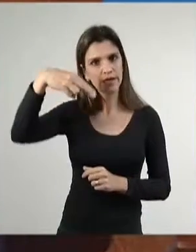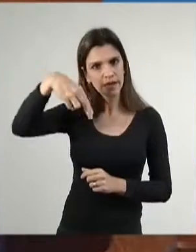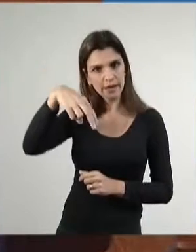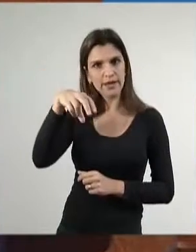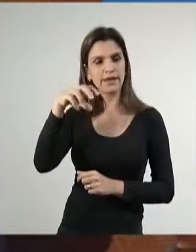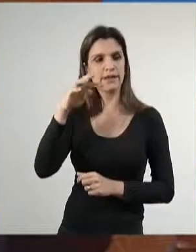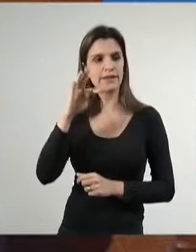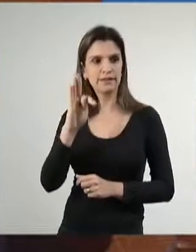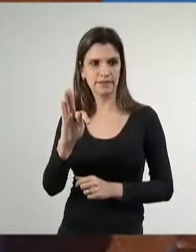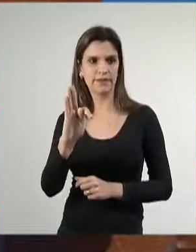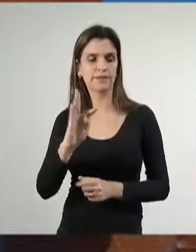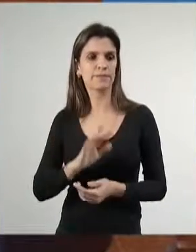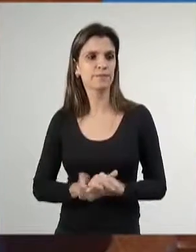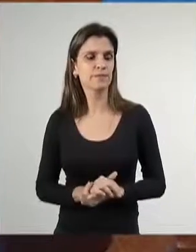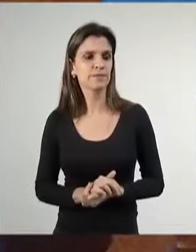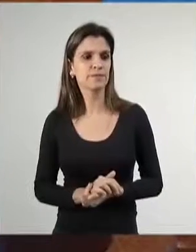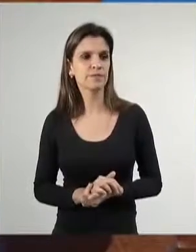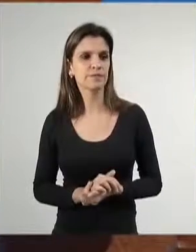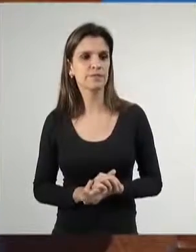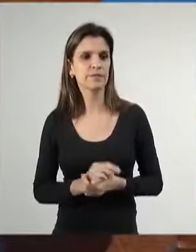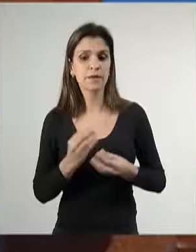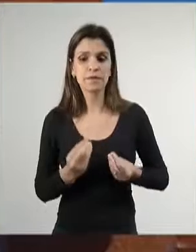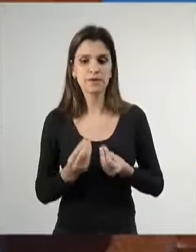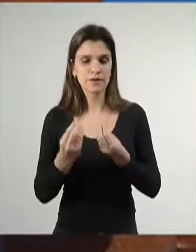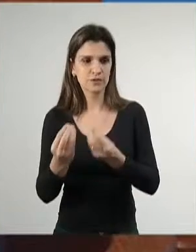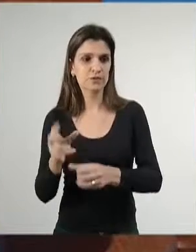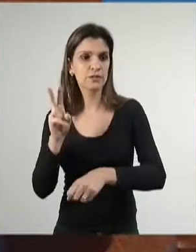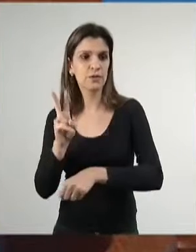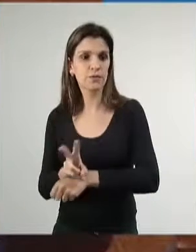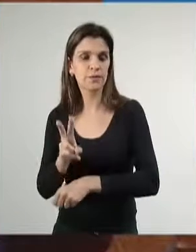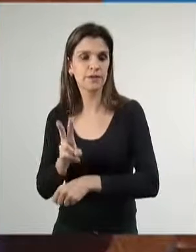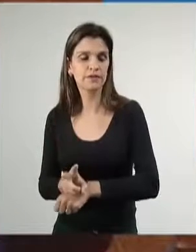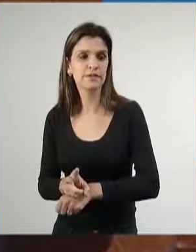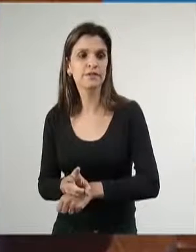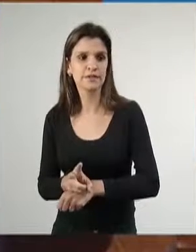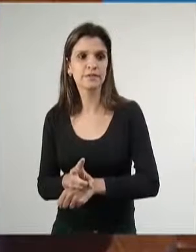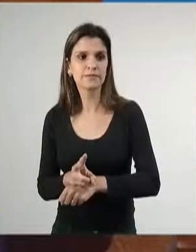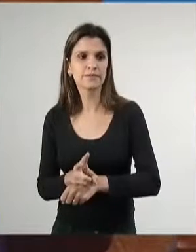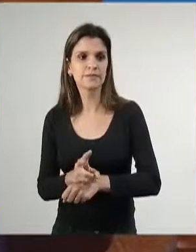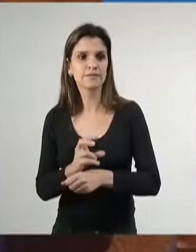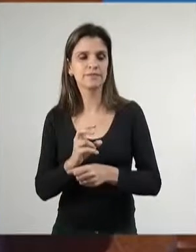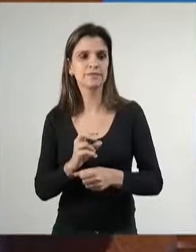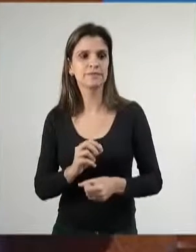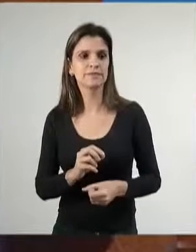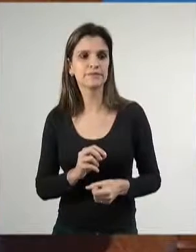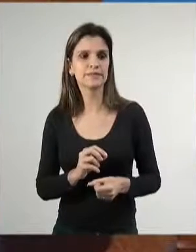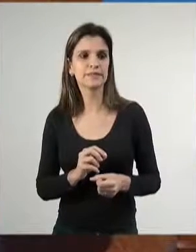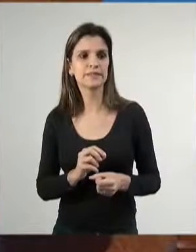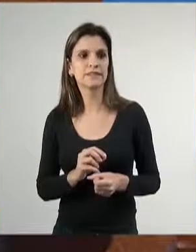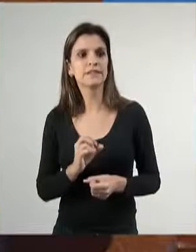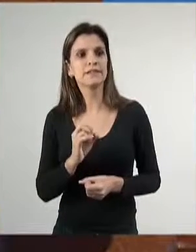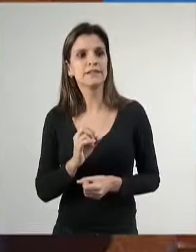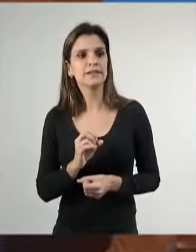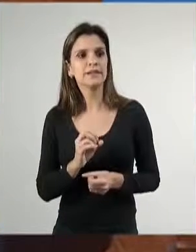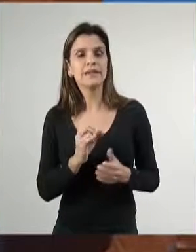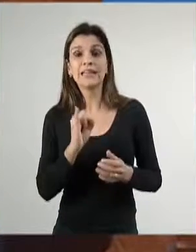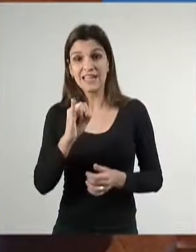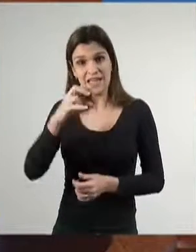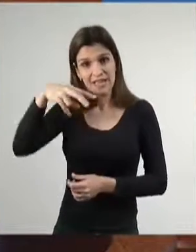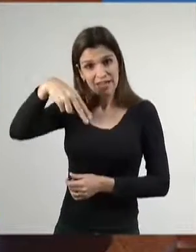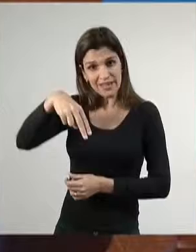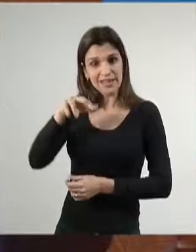Parágrafo 2º, para a concessão do benefício previsto no artigo anterior, serão consideradas infrações das quais o infrator tenha sido